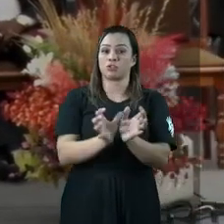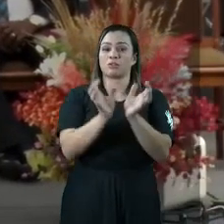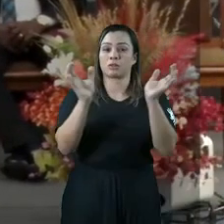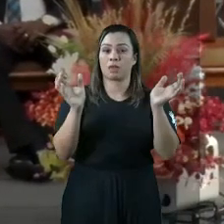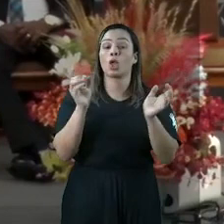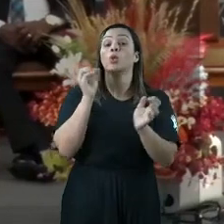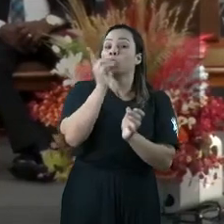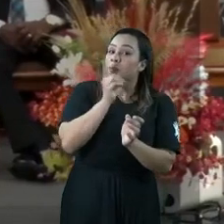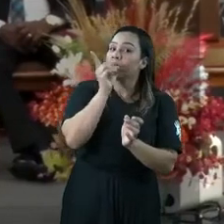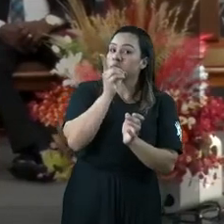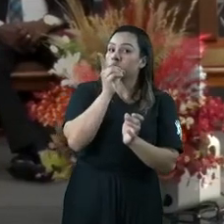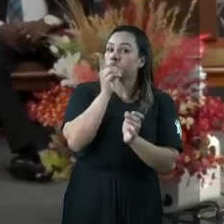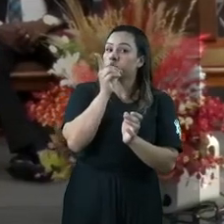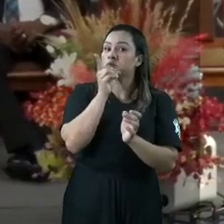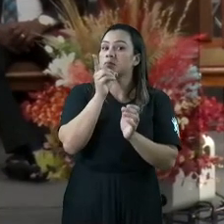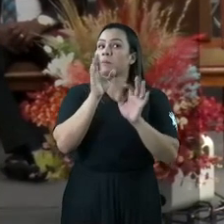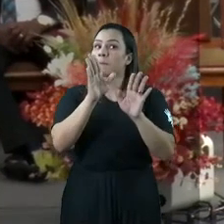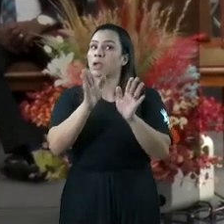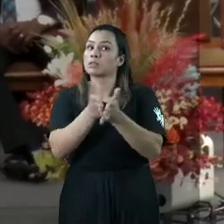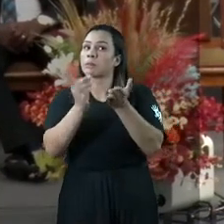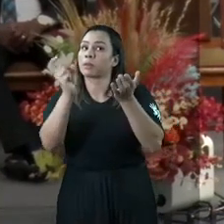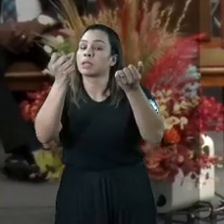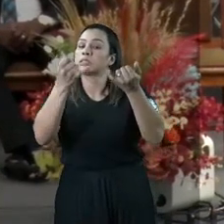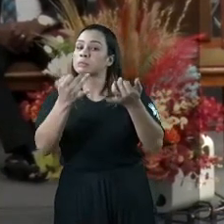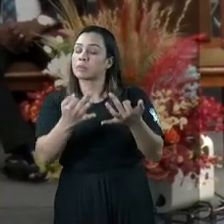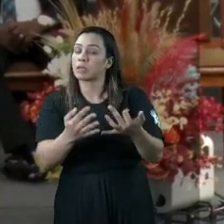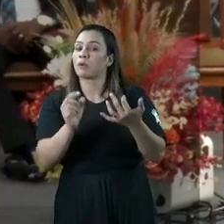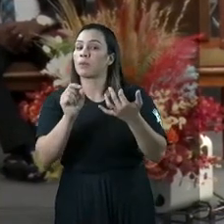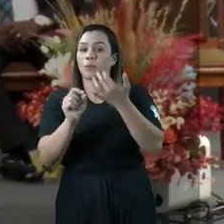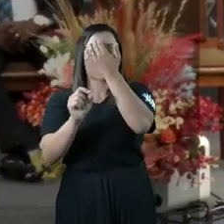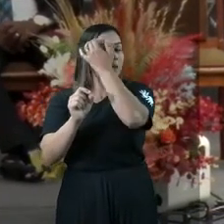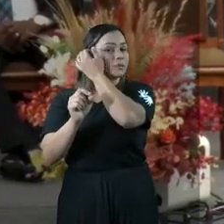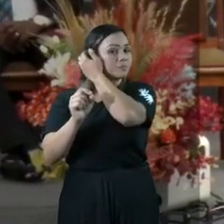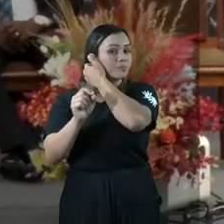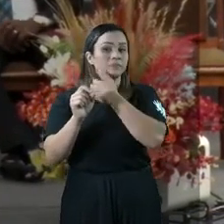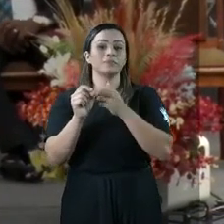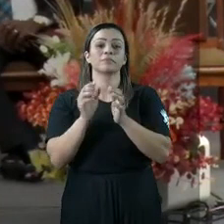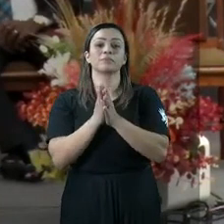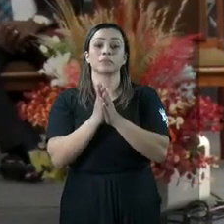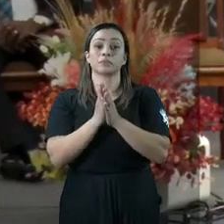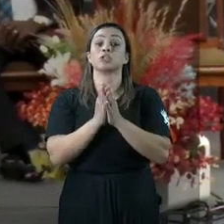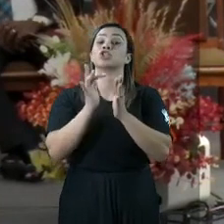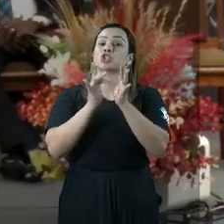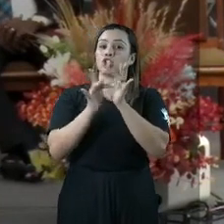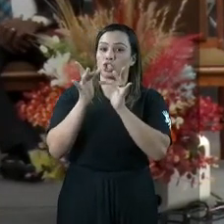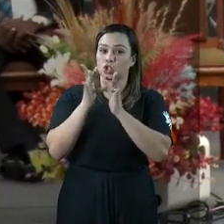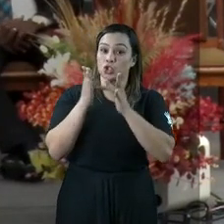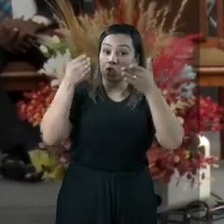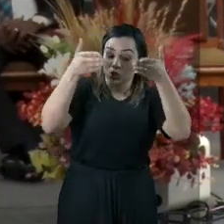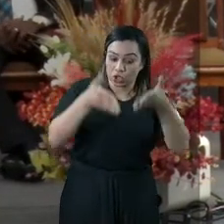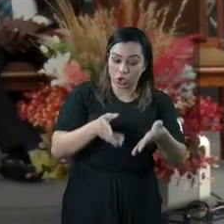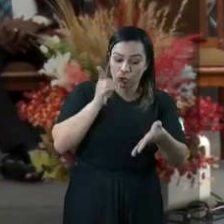Mas o céu disse, a história dele vai começar num domingo, ele vai entrar em Jerusalém, mas no outro domingo, ninguém vai encontrar ele